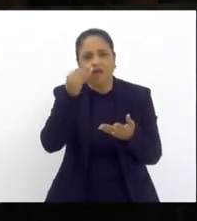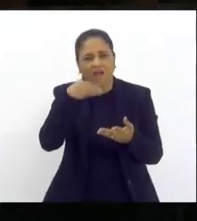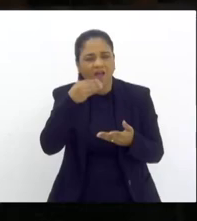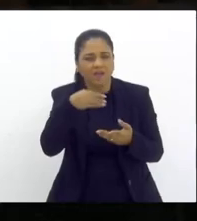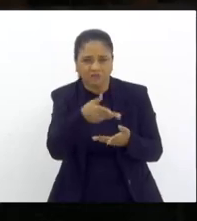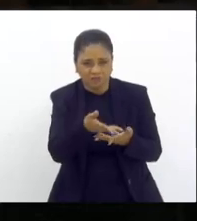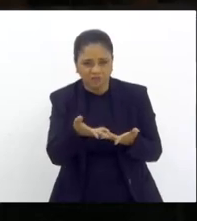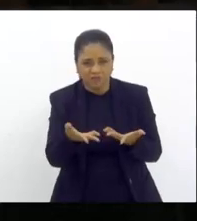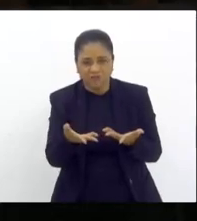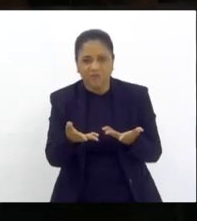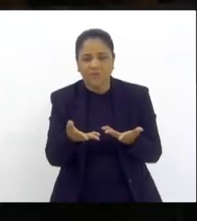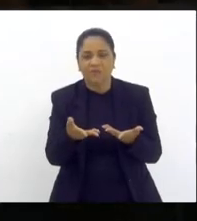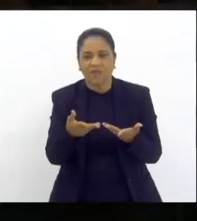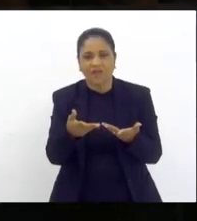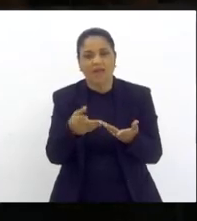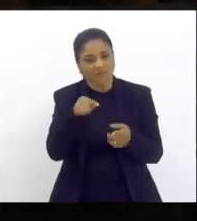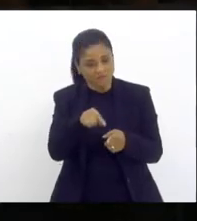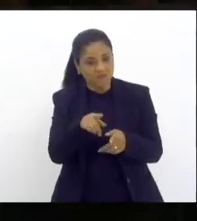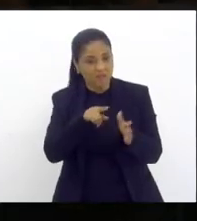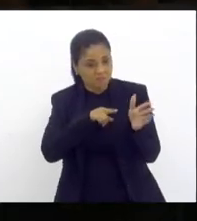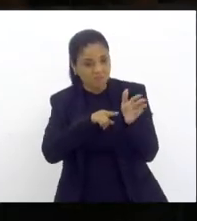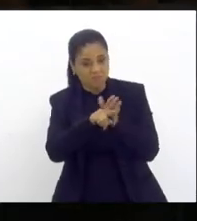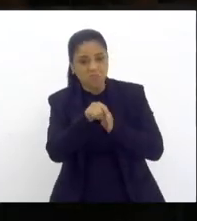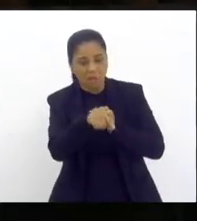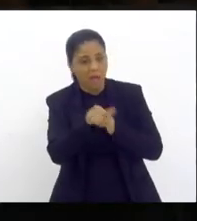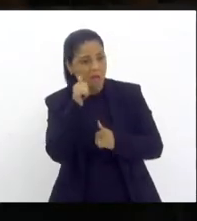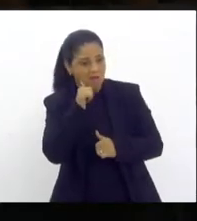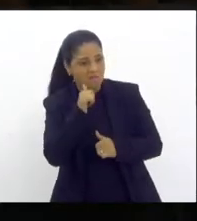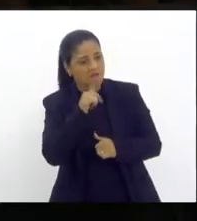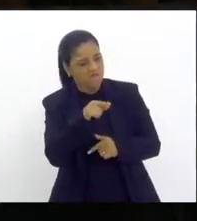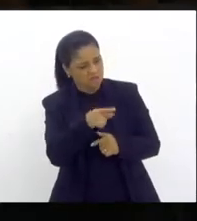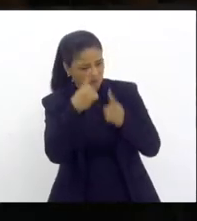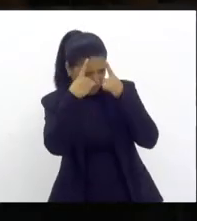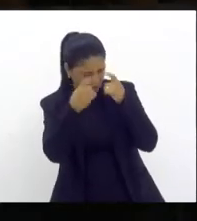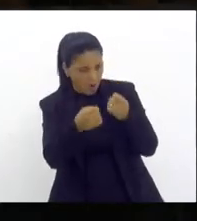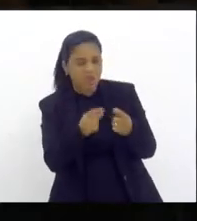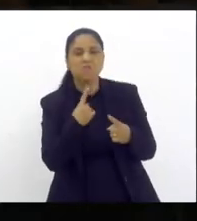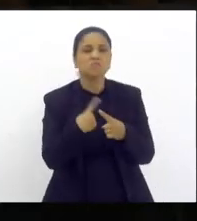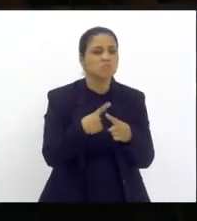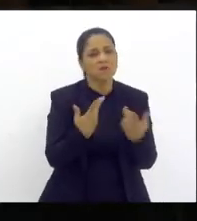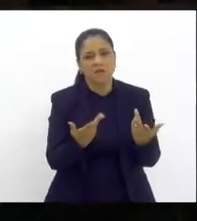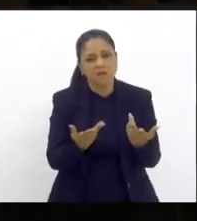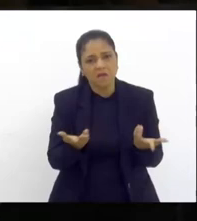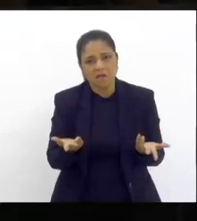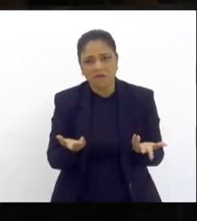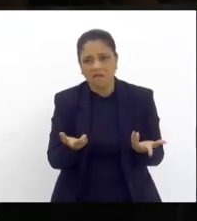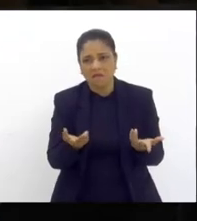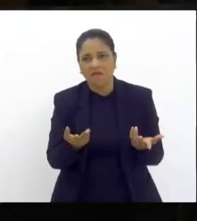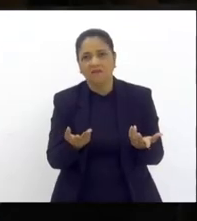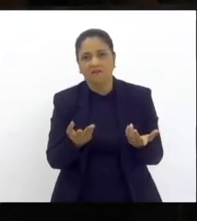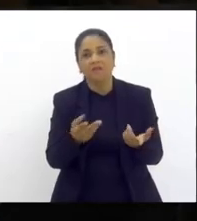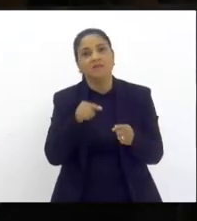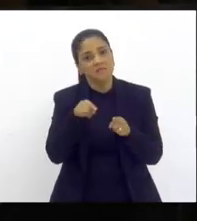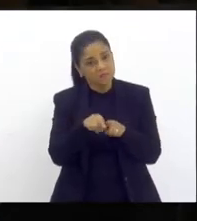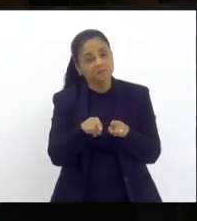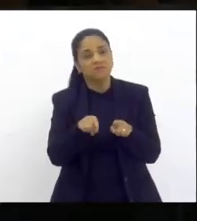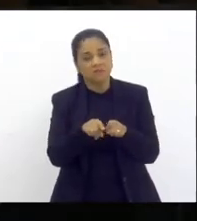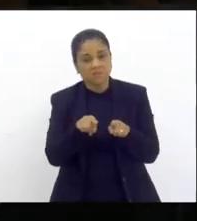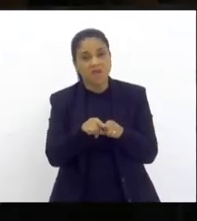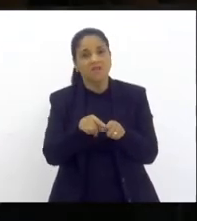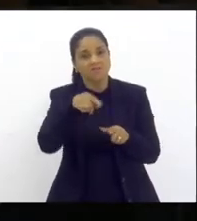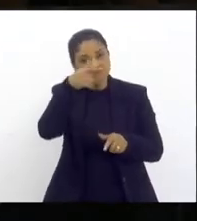vezes essa mulher é até questionada quando ela chega violentada nas unidades de saúde. Isso também se